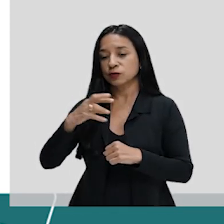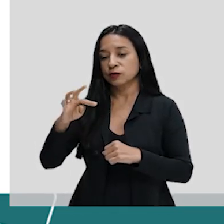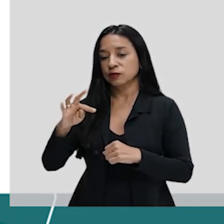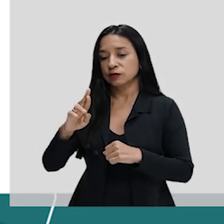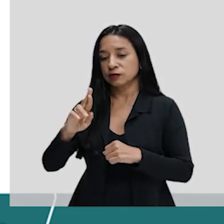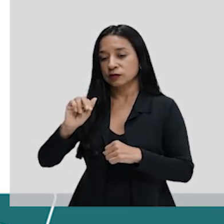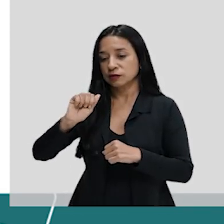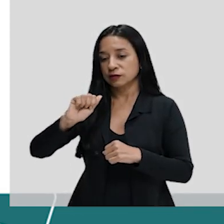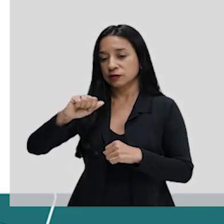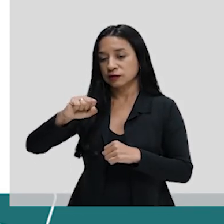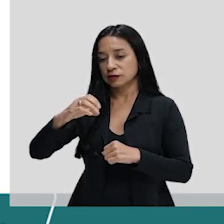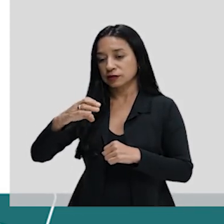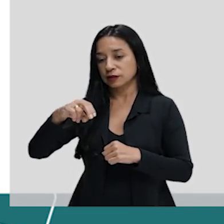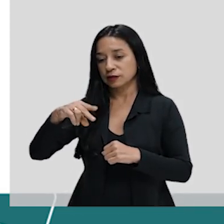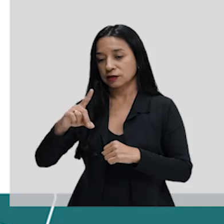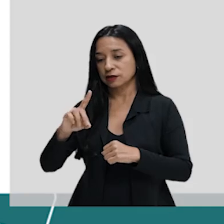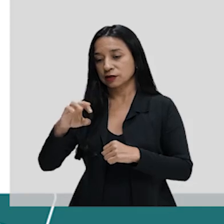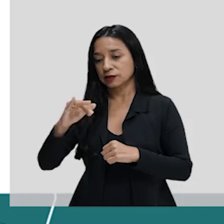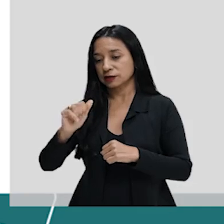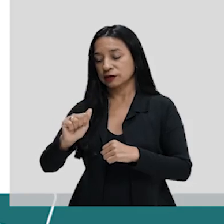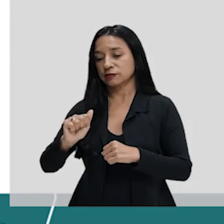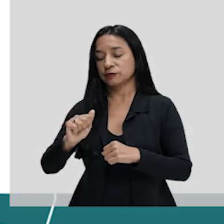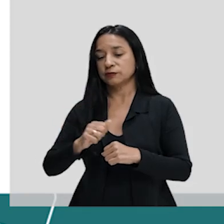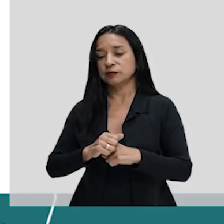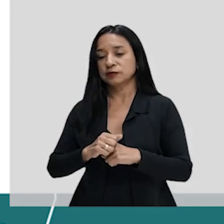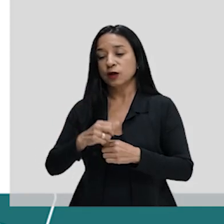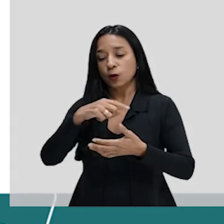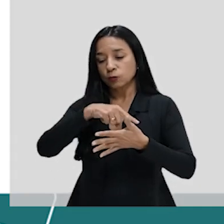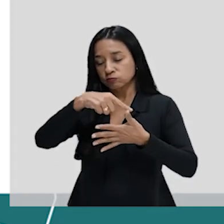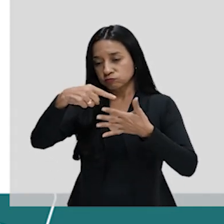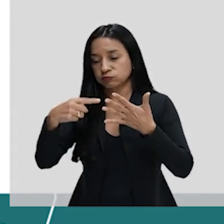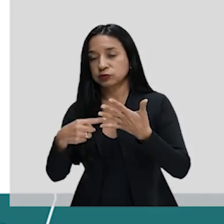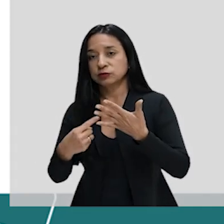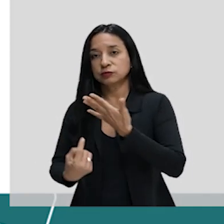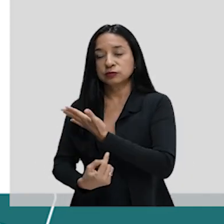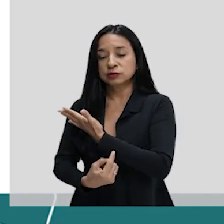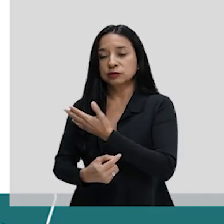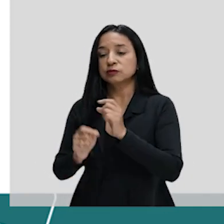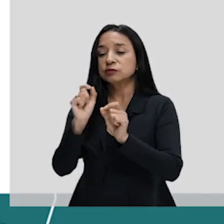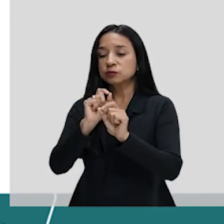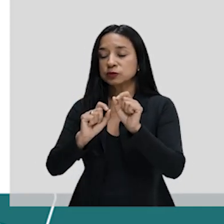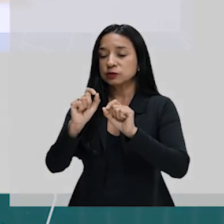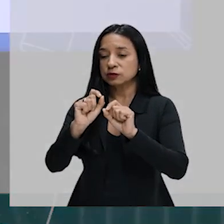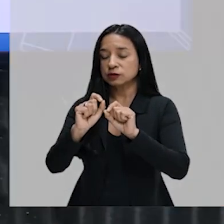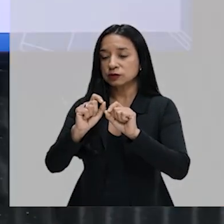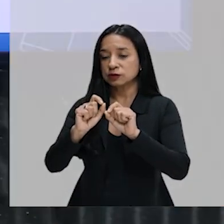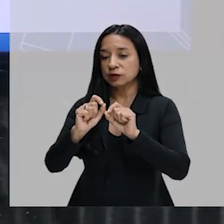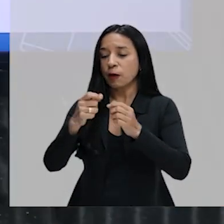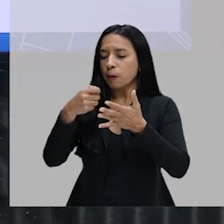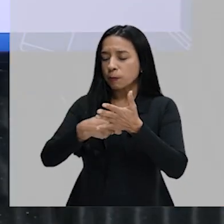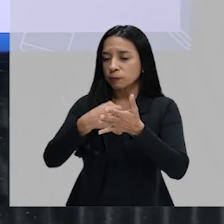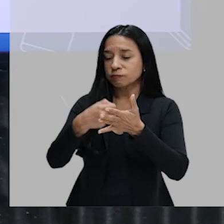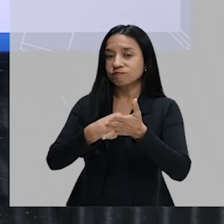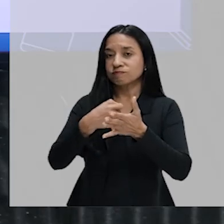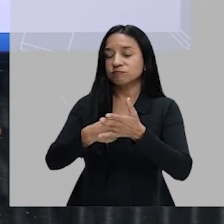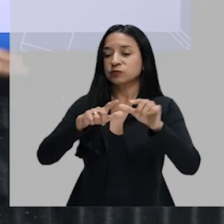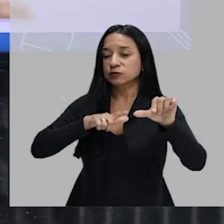uma dança social. É aquela que visa integrar, socializar, ter